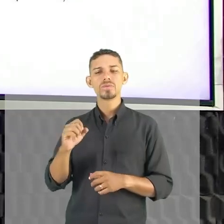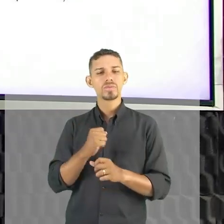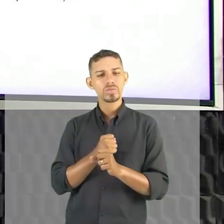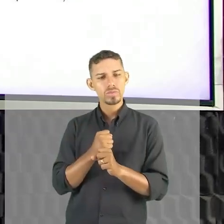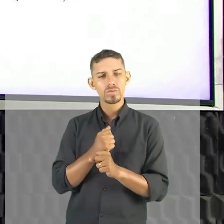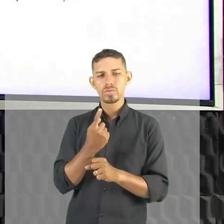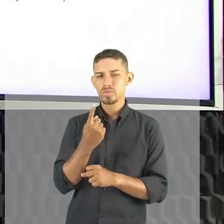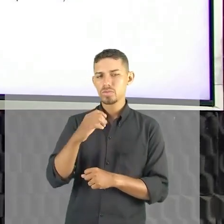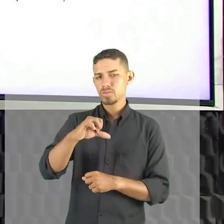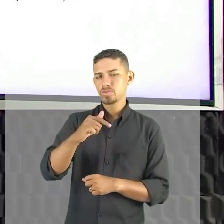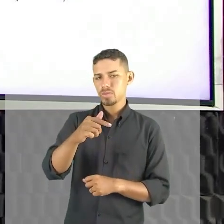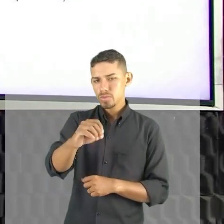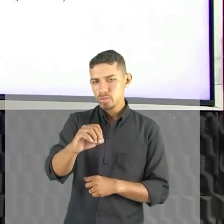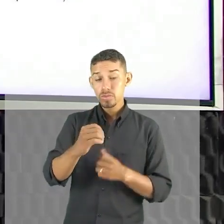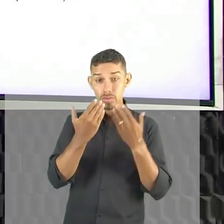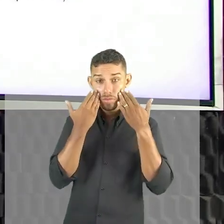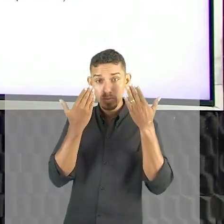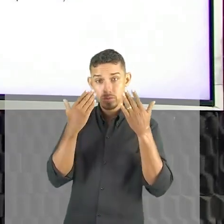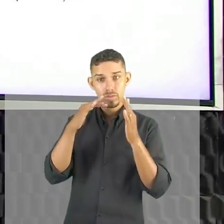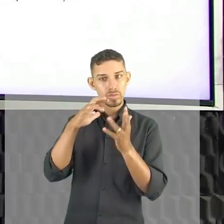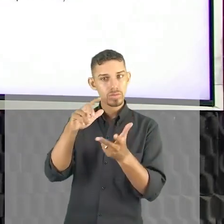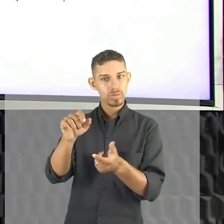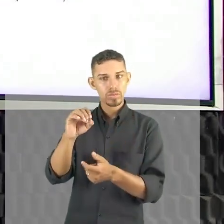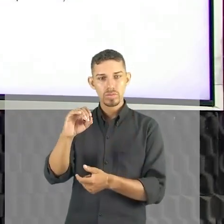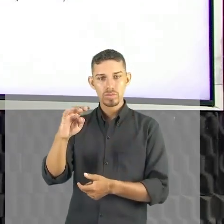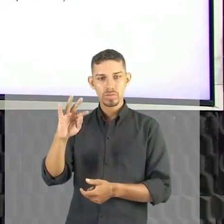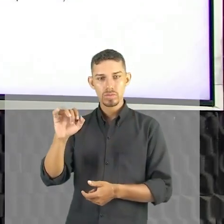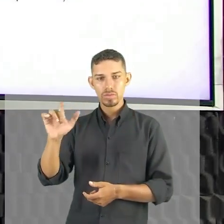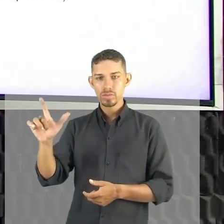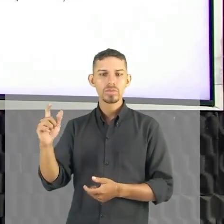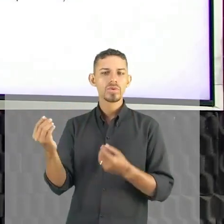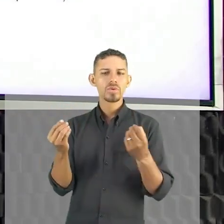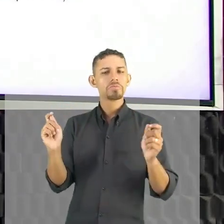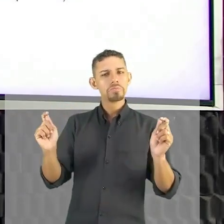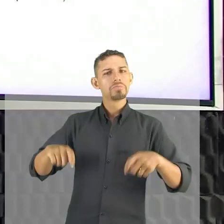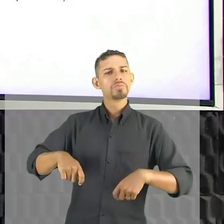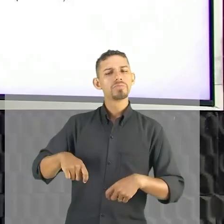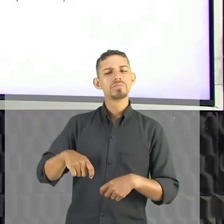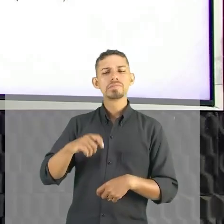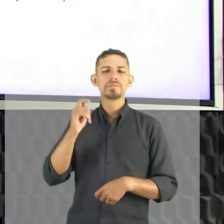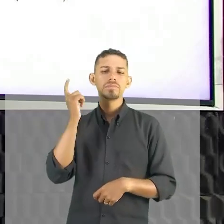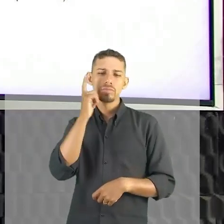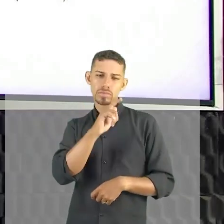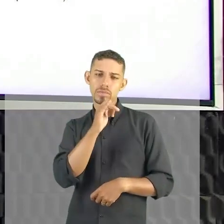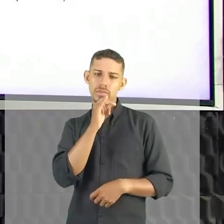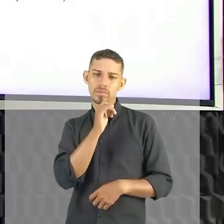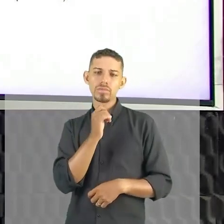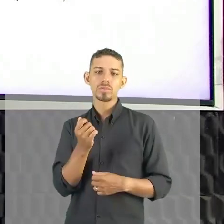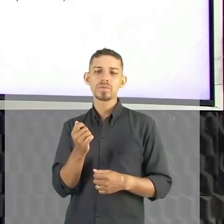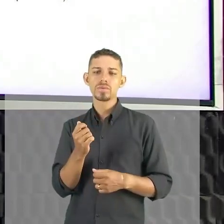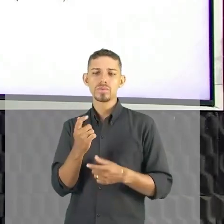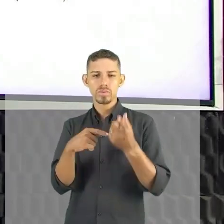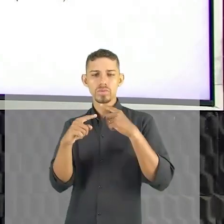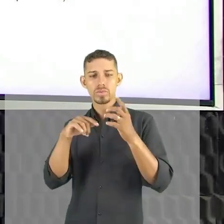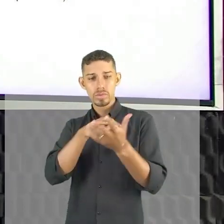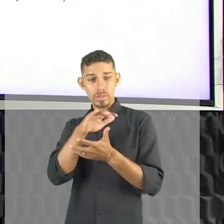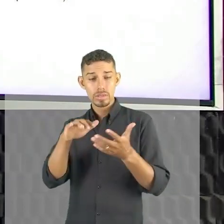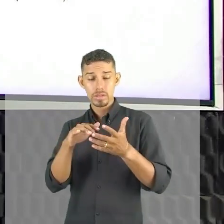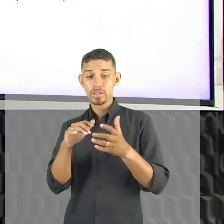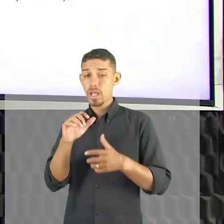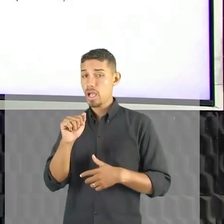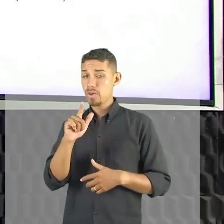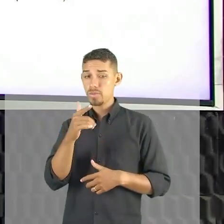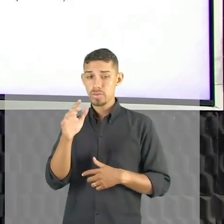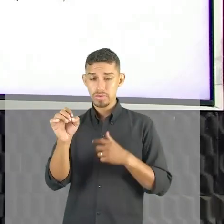teve grande impacto no mundo ocidental, quando se mostrou para os países avançados como uma opção possível para a superação de uma crise de